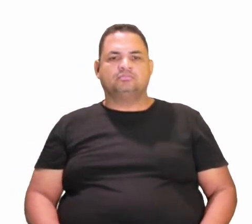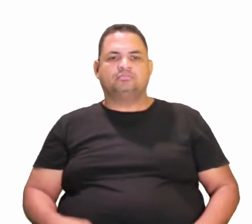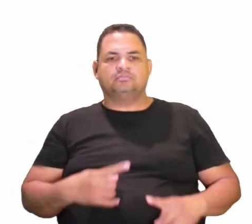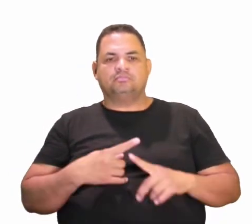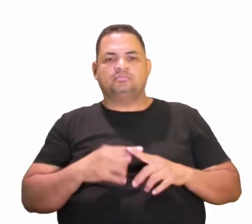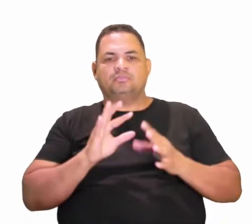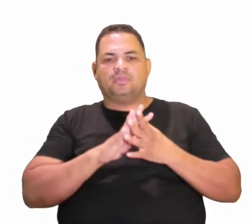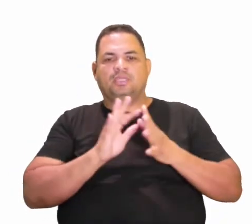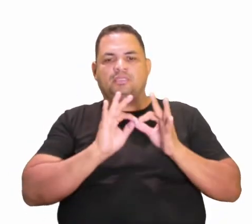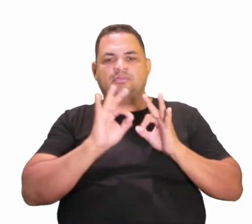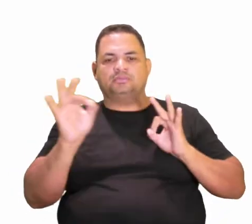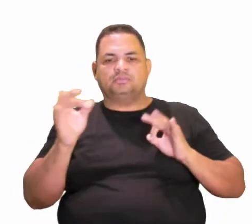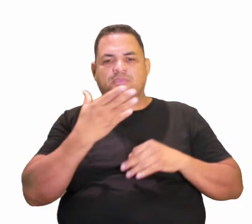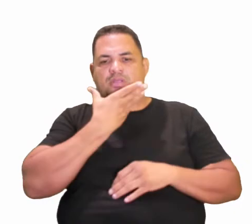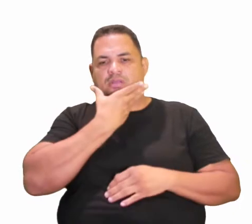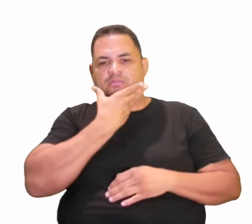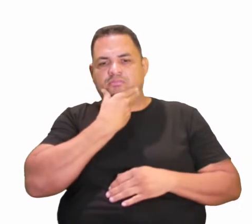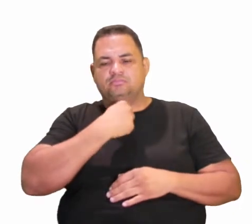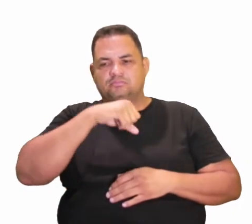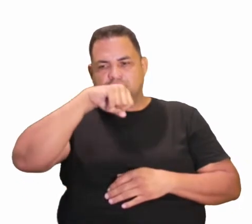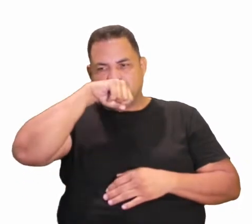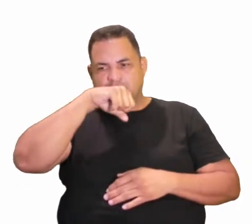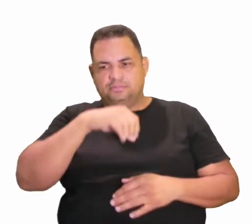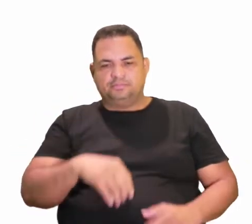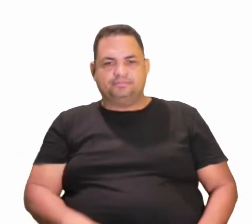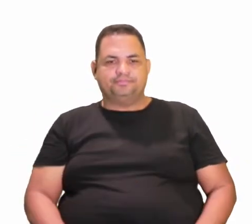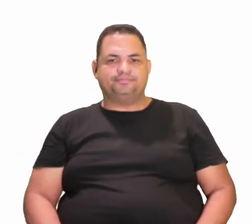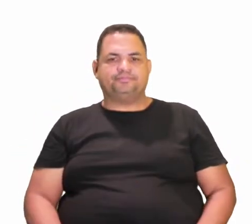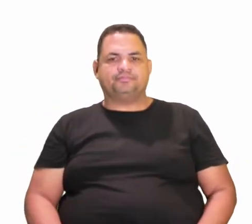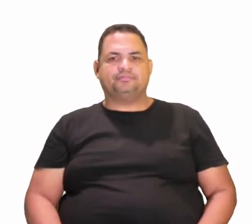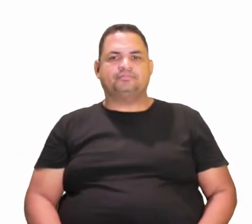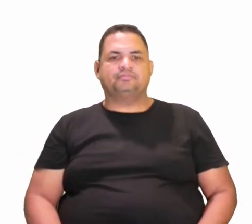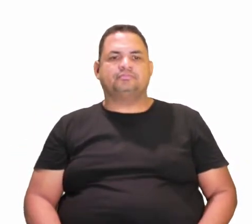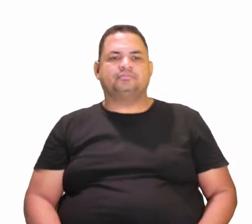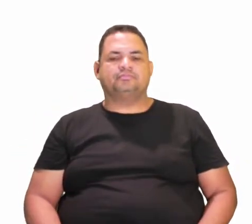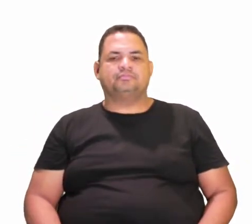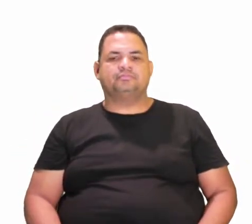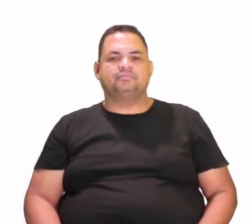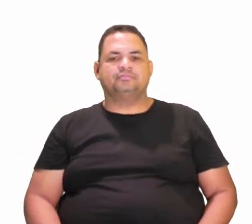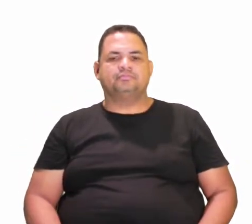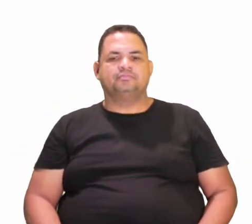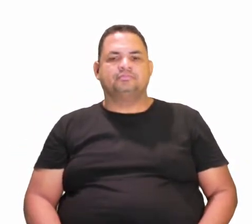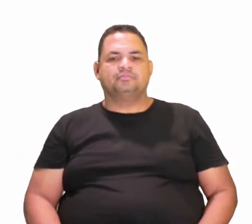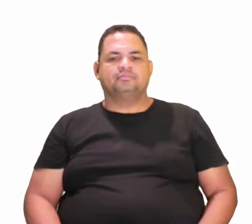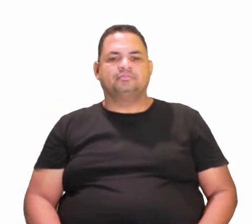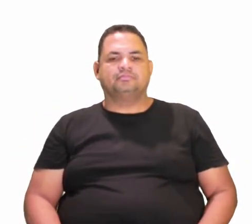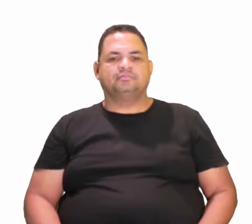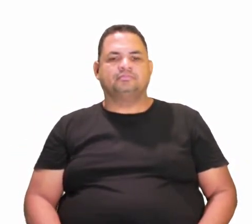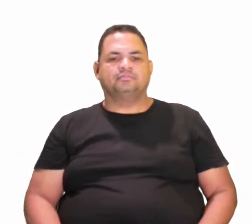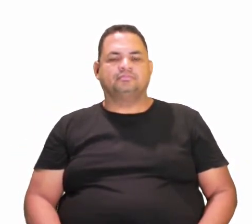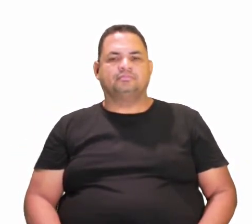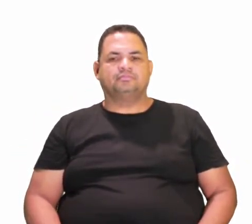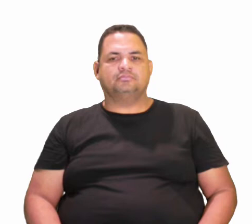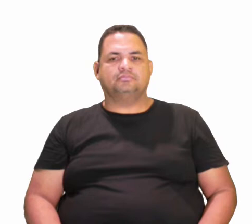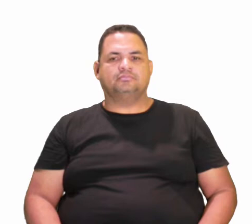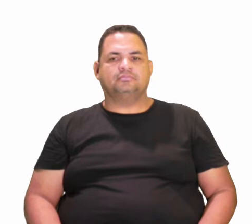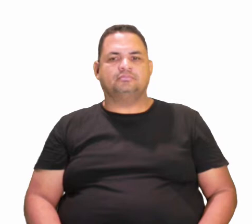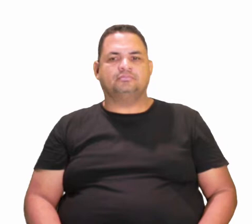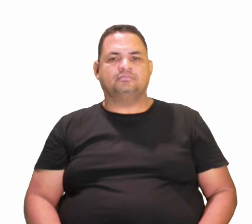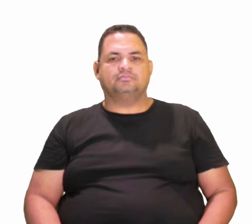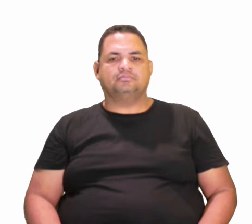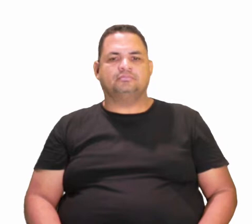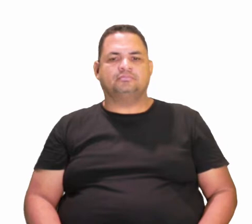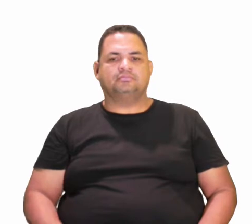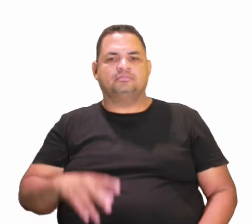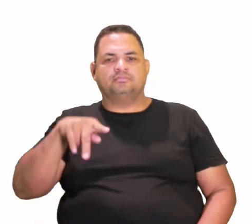está distante do pai. Muito bem? E na próxima, olha só. Ele